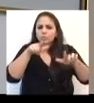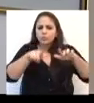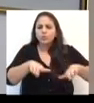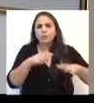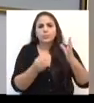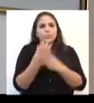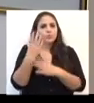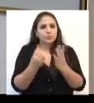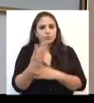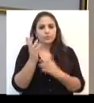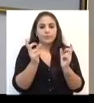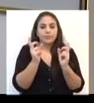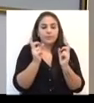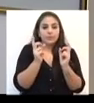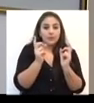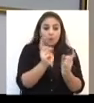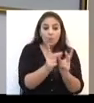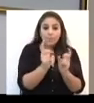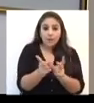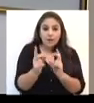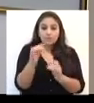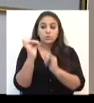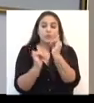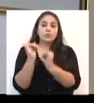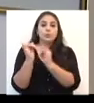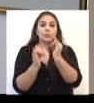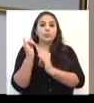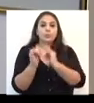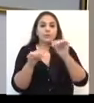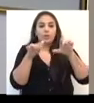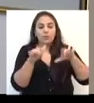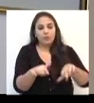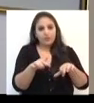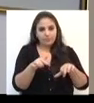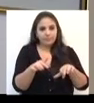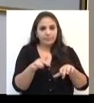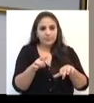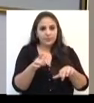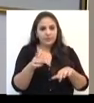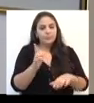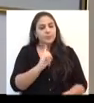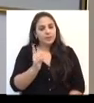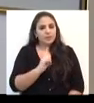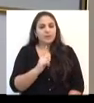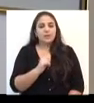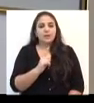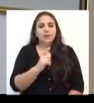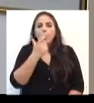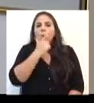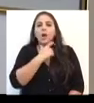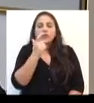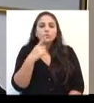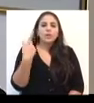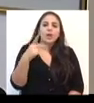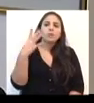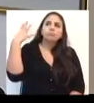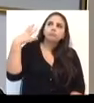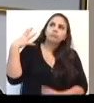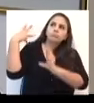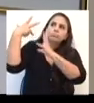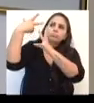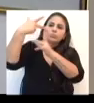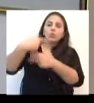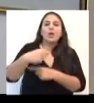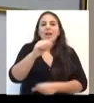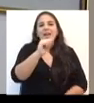o comércio, é a indústria, são os serviços e é o agronegócio. Então, esta história que a Acisa tem